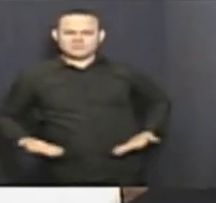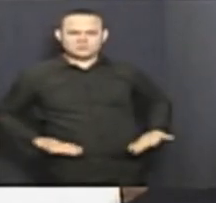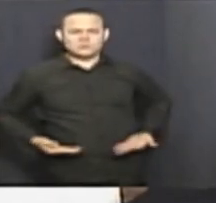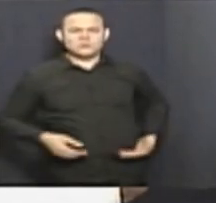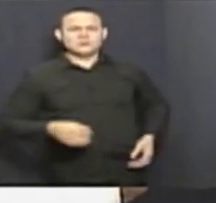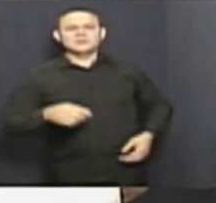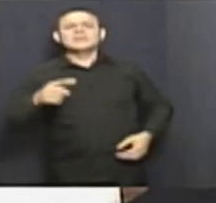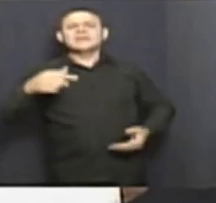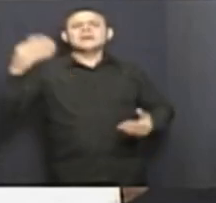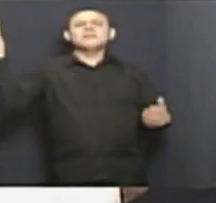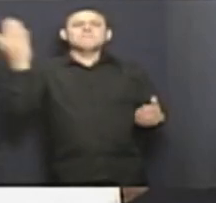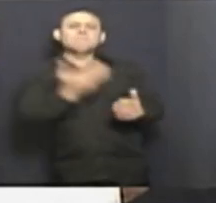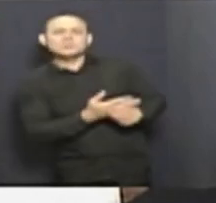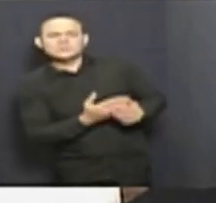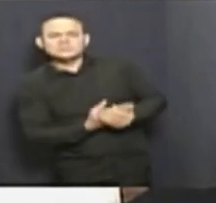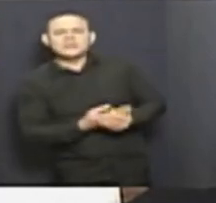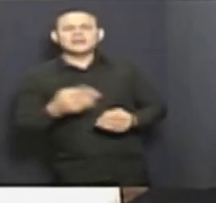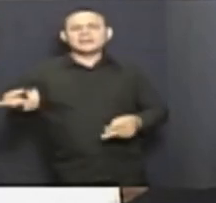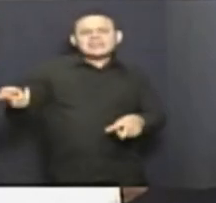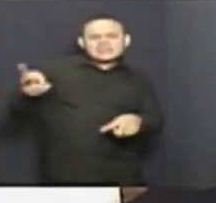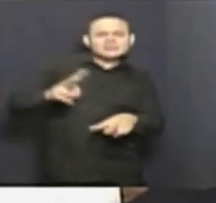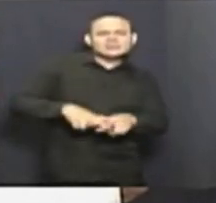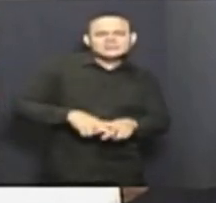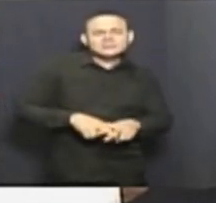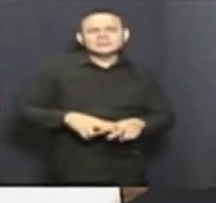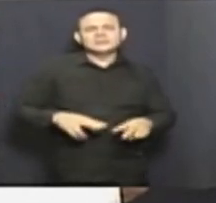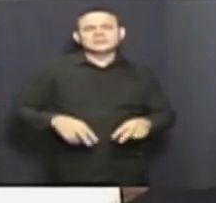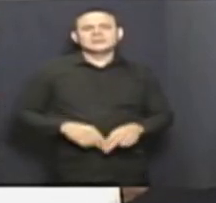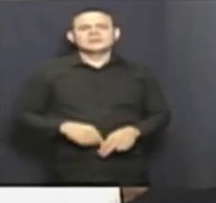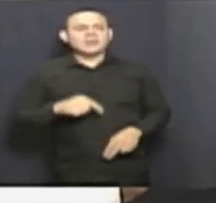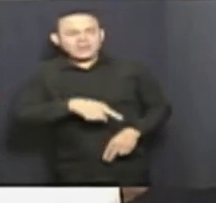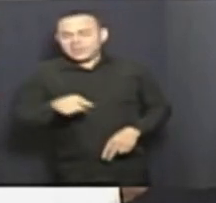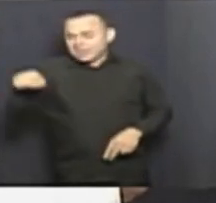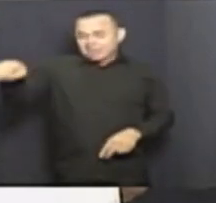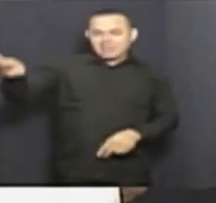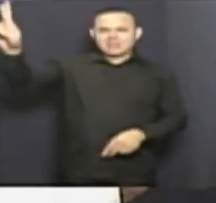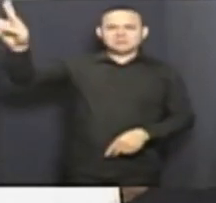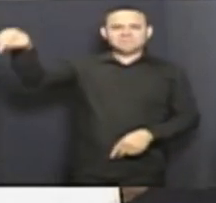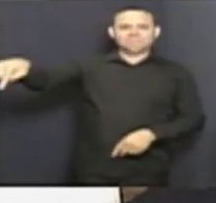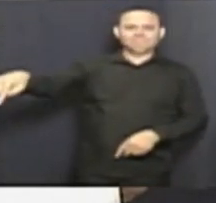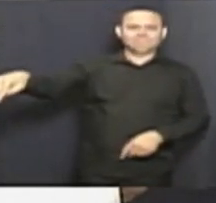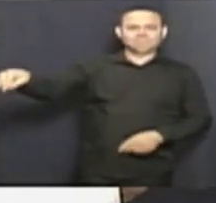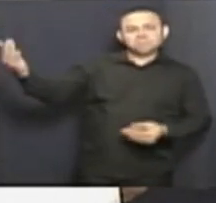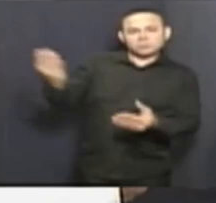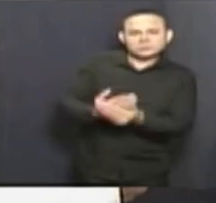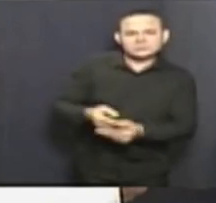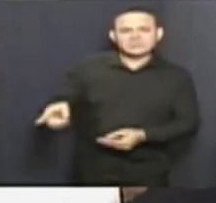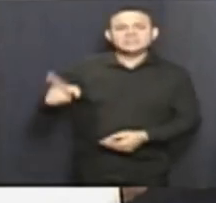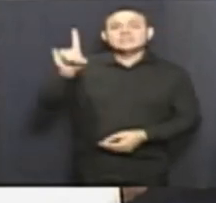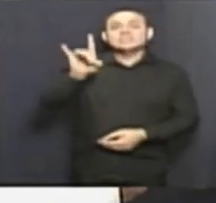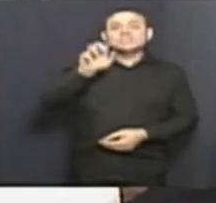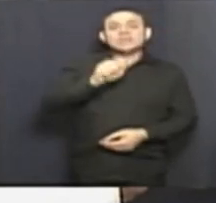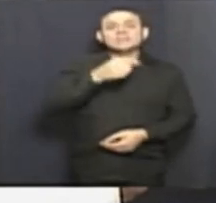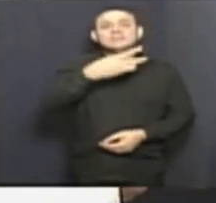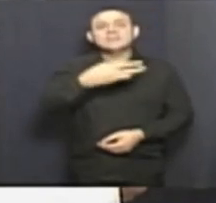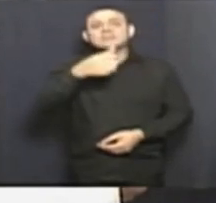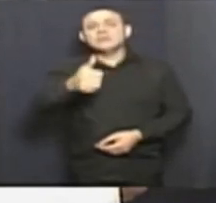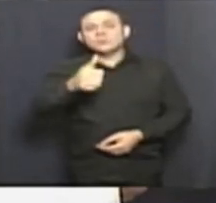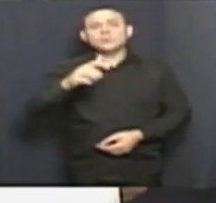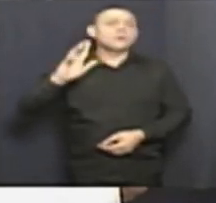sendo processado quem é criminoso e responder a ação penal é ele não eu do dia 31 de agosto